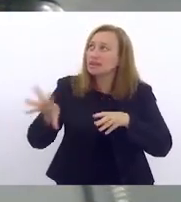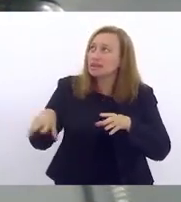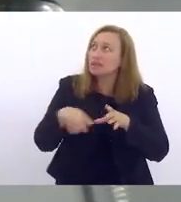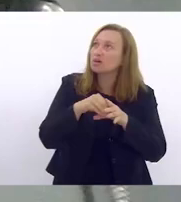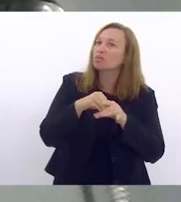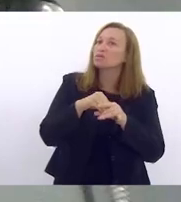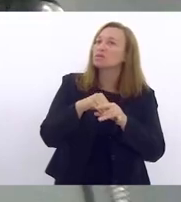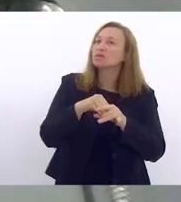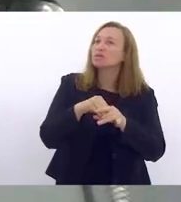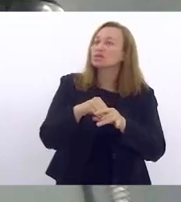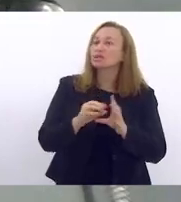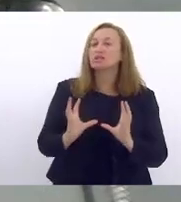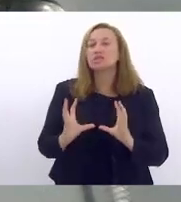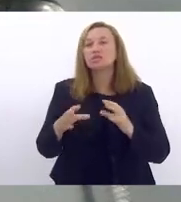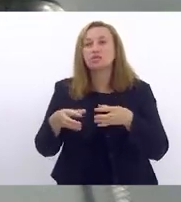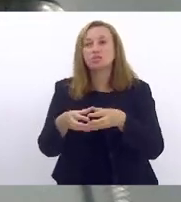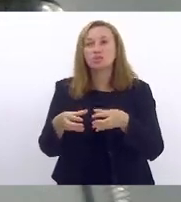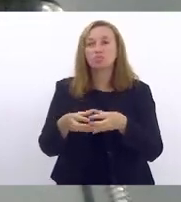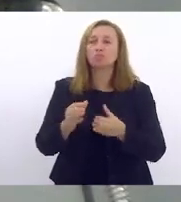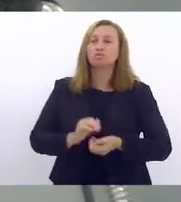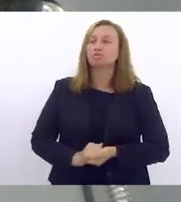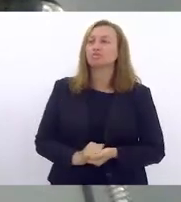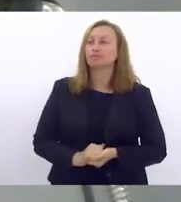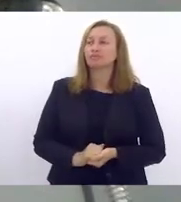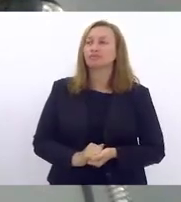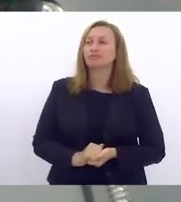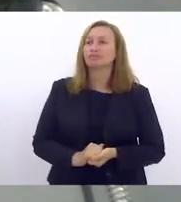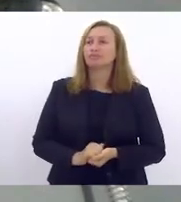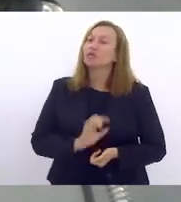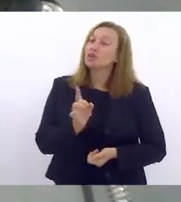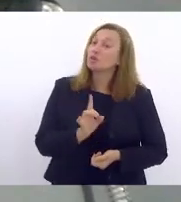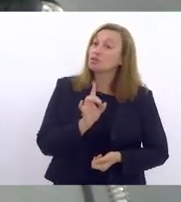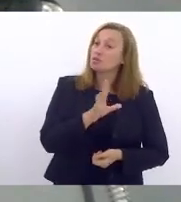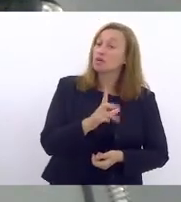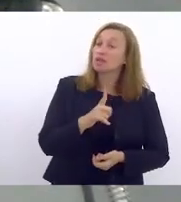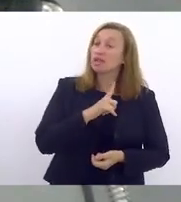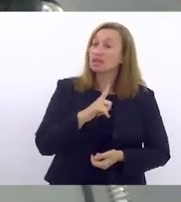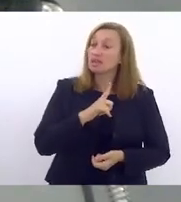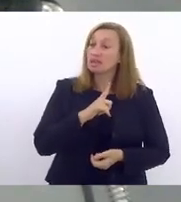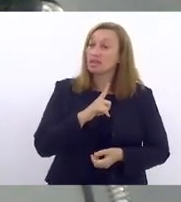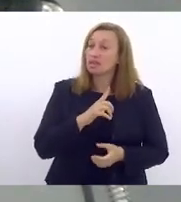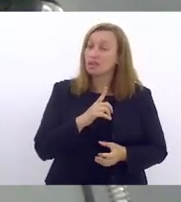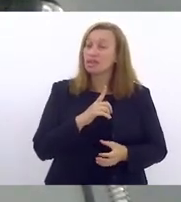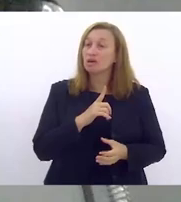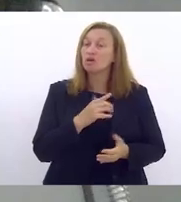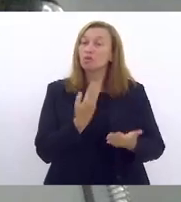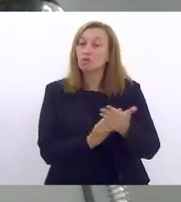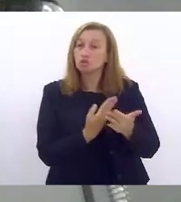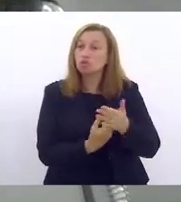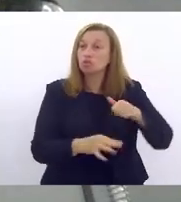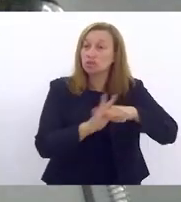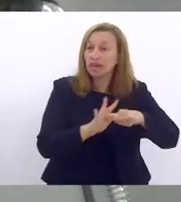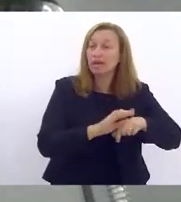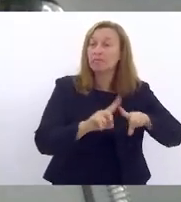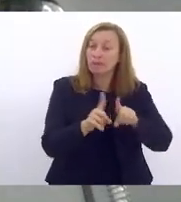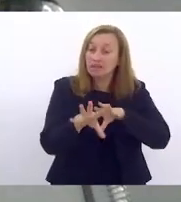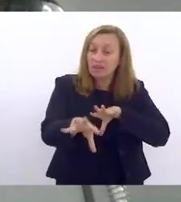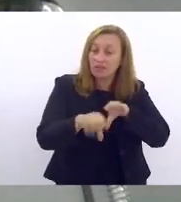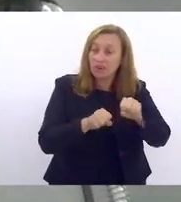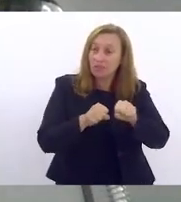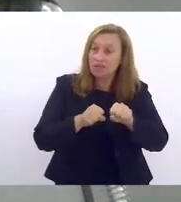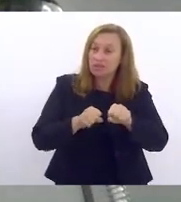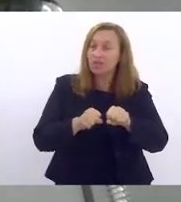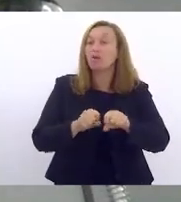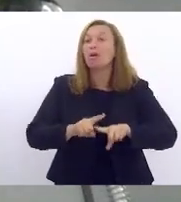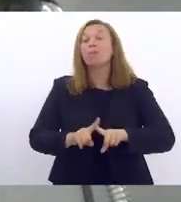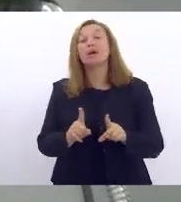dentro dessa categorização não só aqueles que têm habilitação técnica como uma formação, né, no processo de